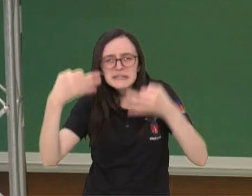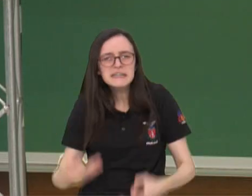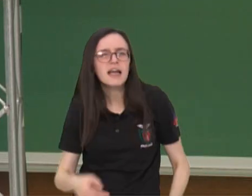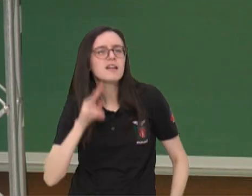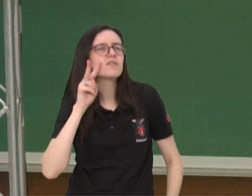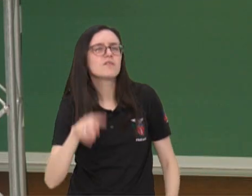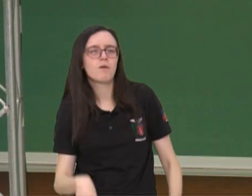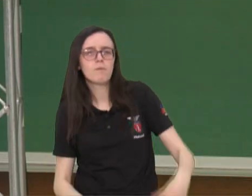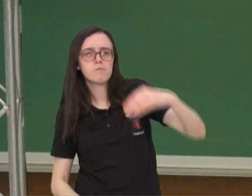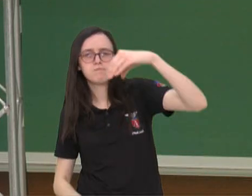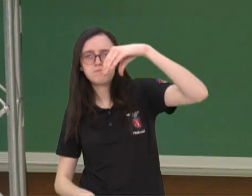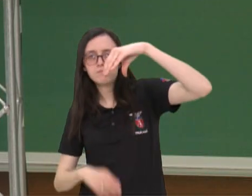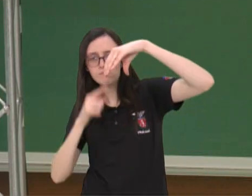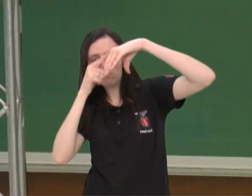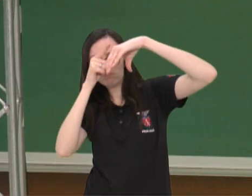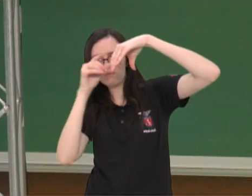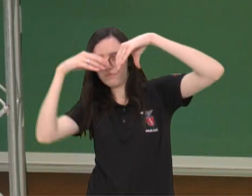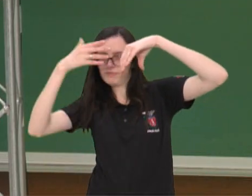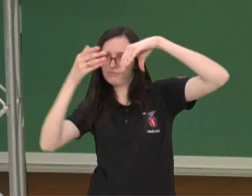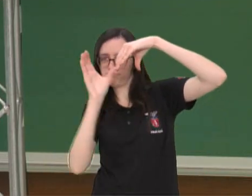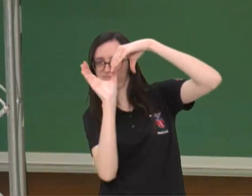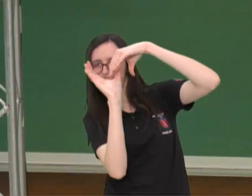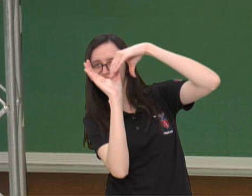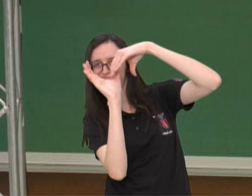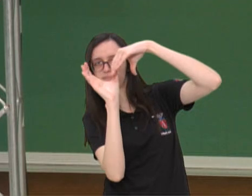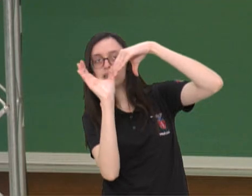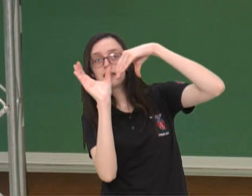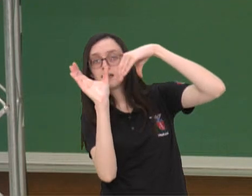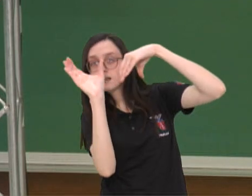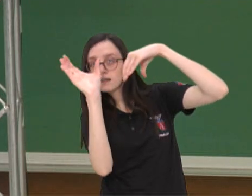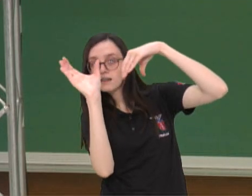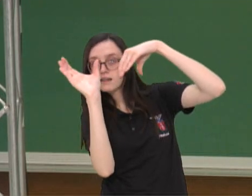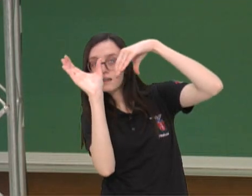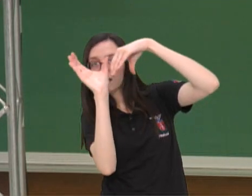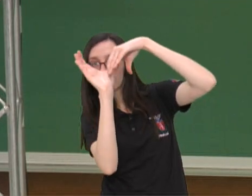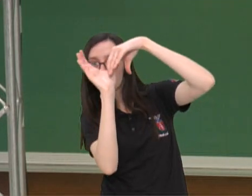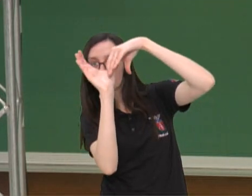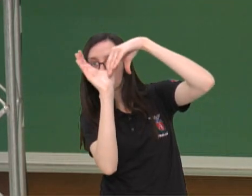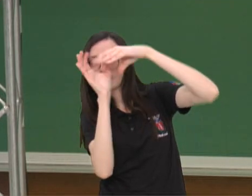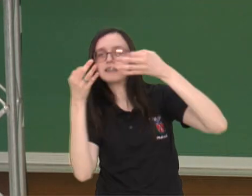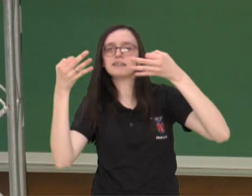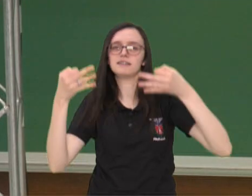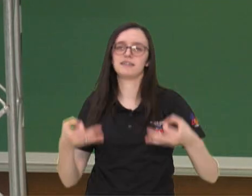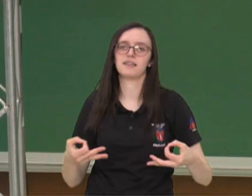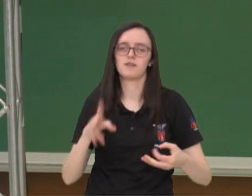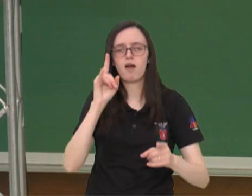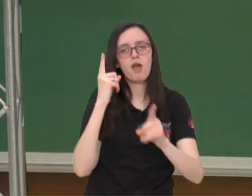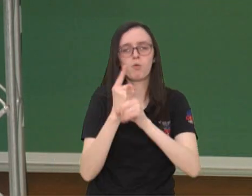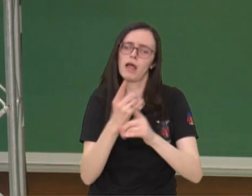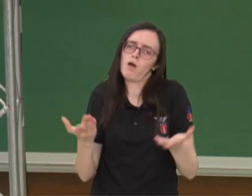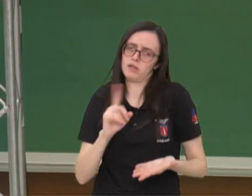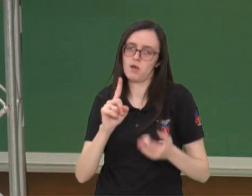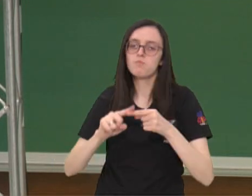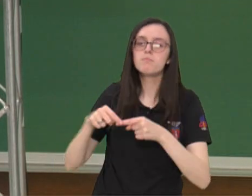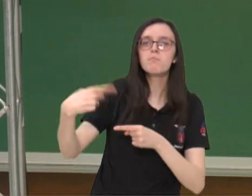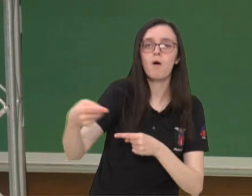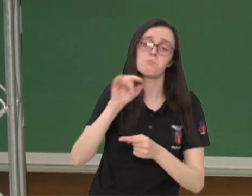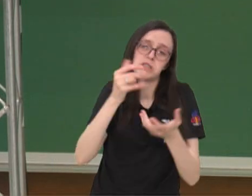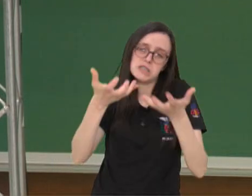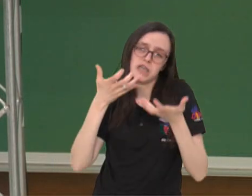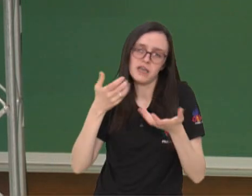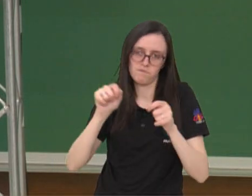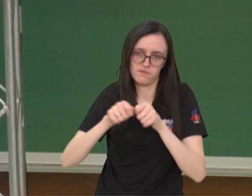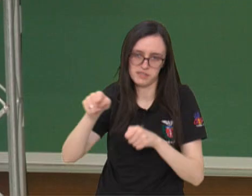pontos, os dois valores para x, onde as duas funções se interceptam. Aqui, ó. Você encontrar um valor